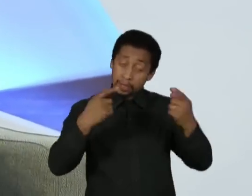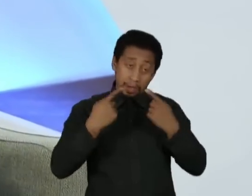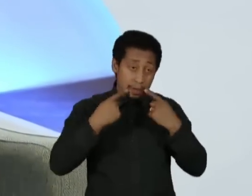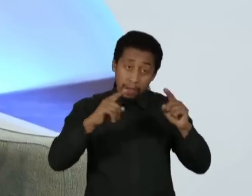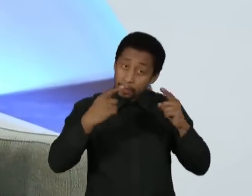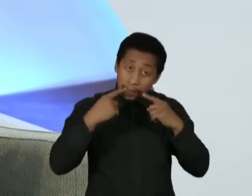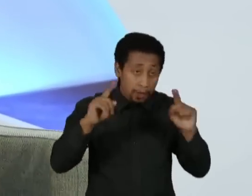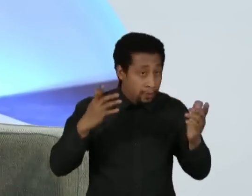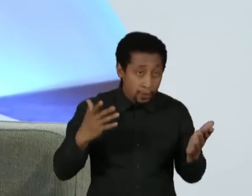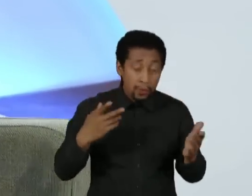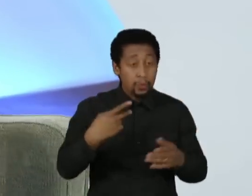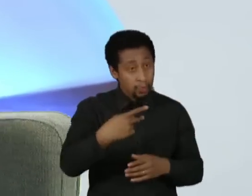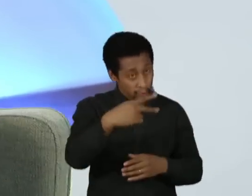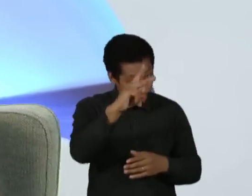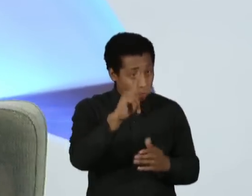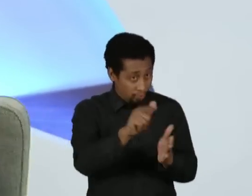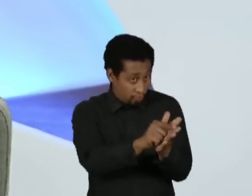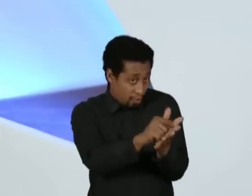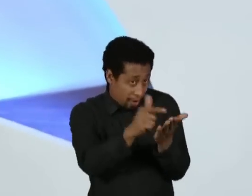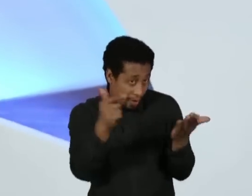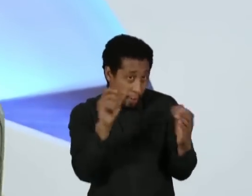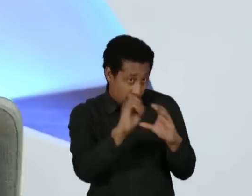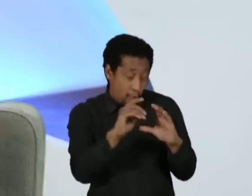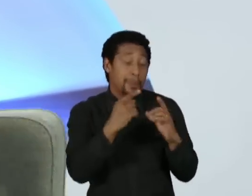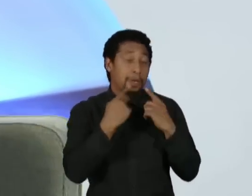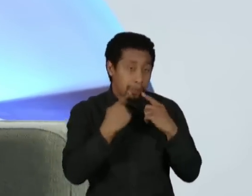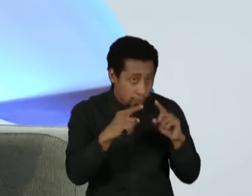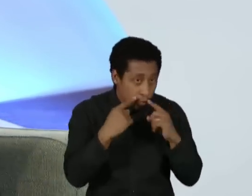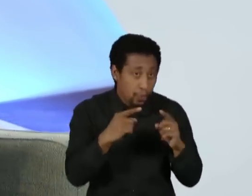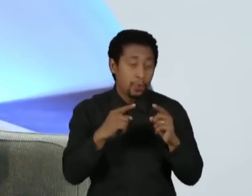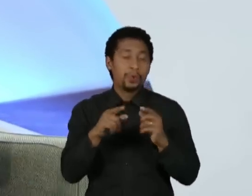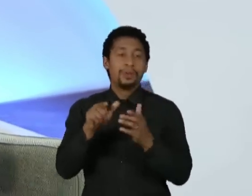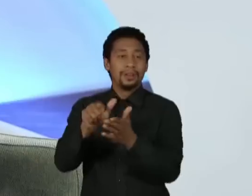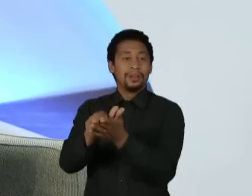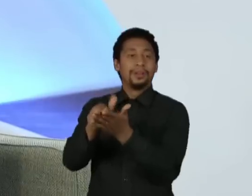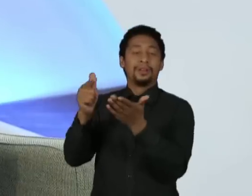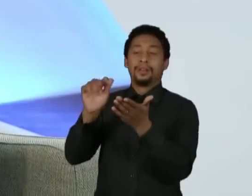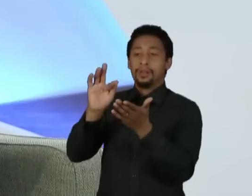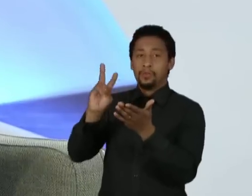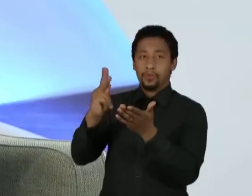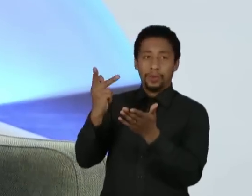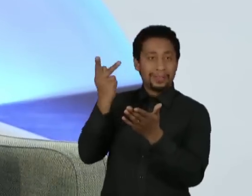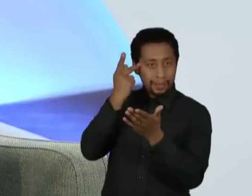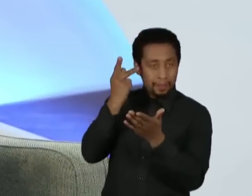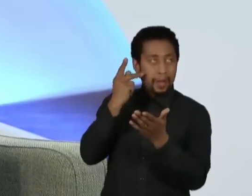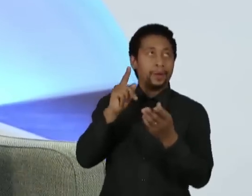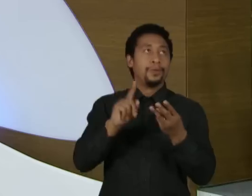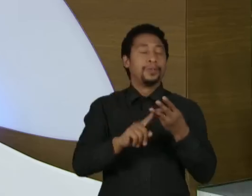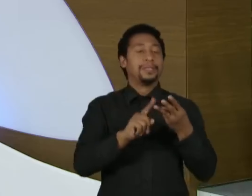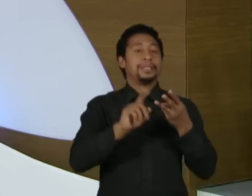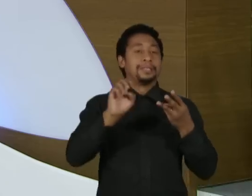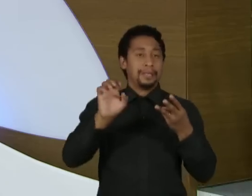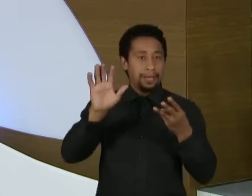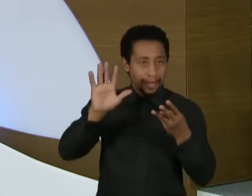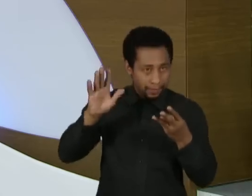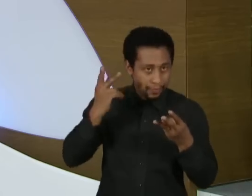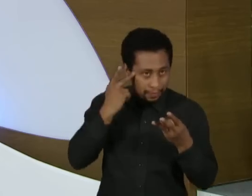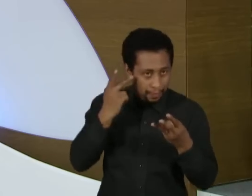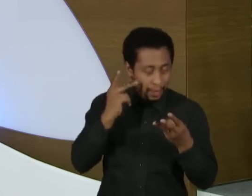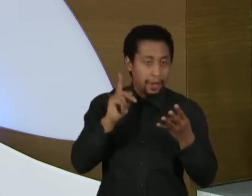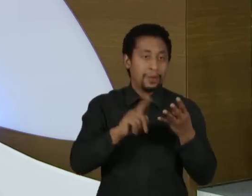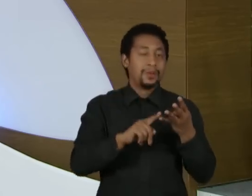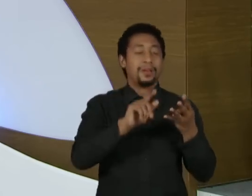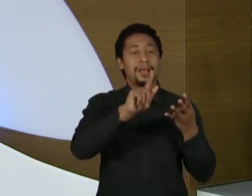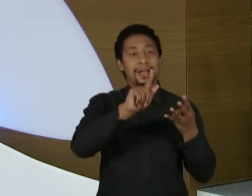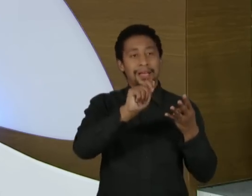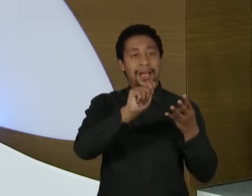o Globo, criticou, o editorial da Folha de São Paulo criticou, o editorial do Estadão criticou, o editorial da Gazeta do Povo criticou e vários